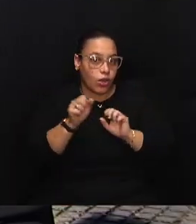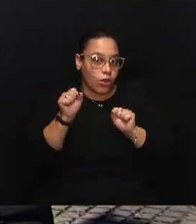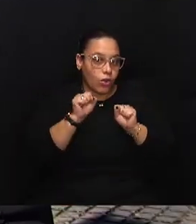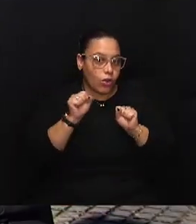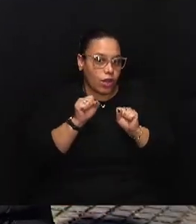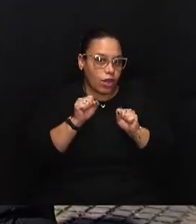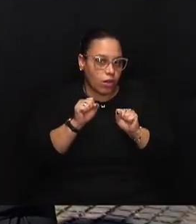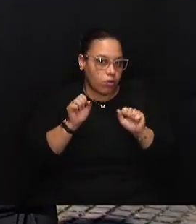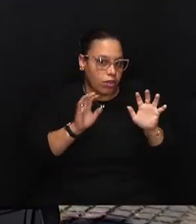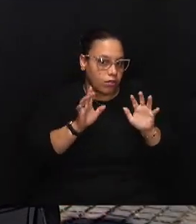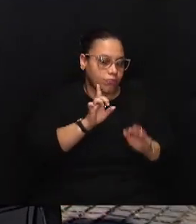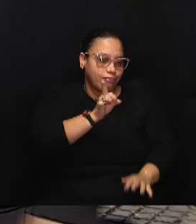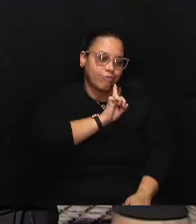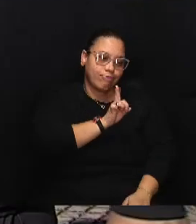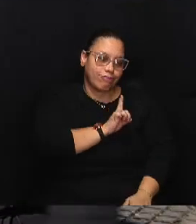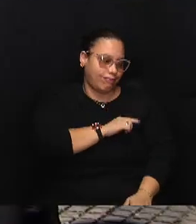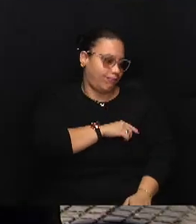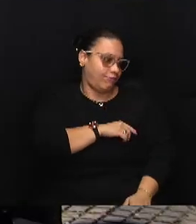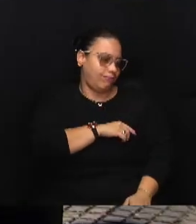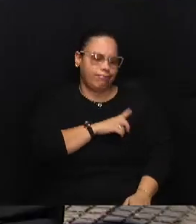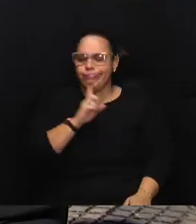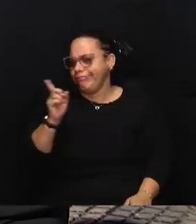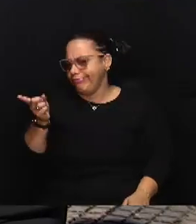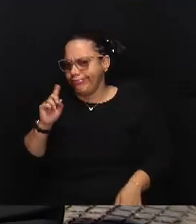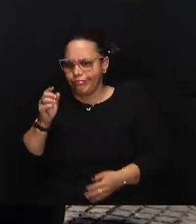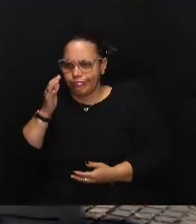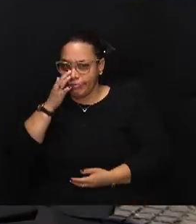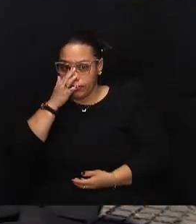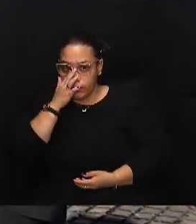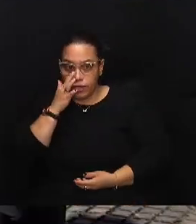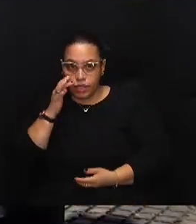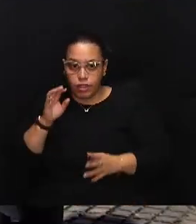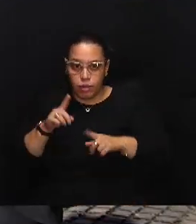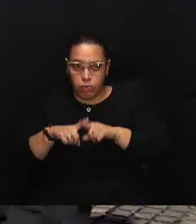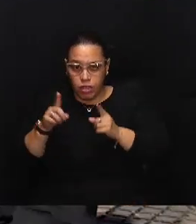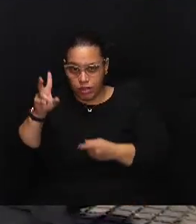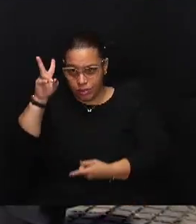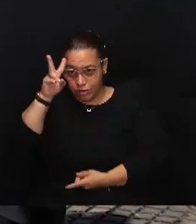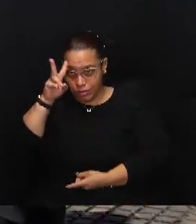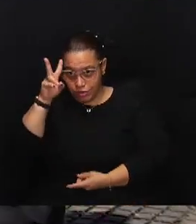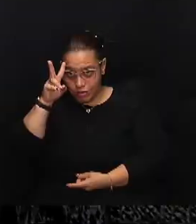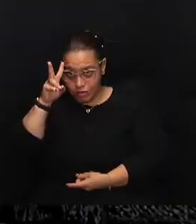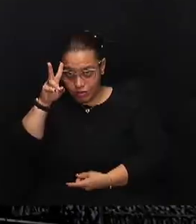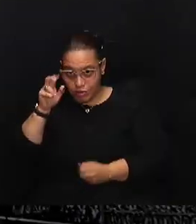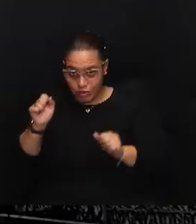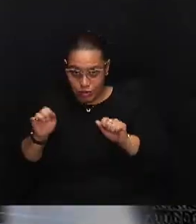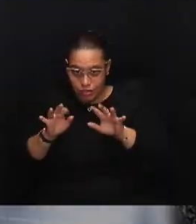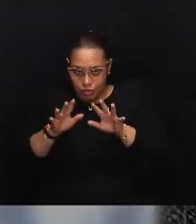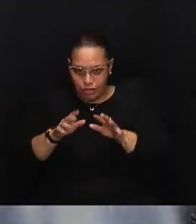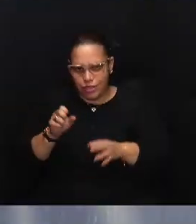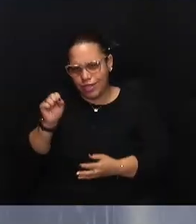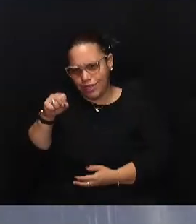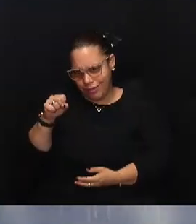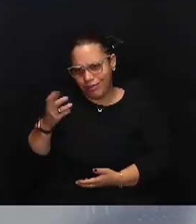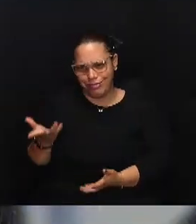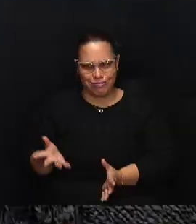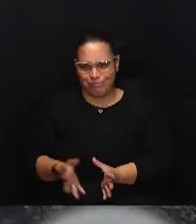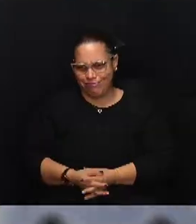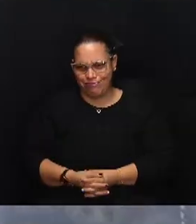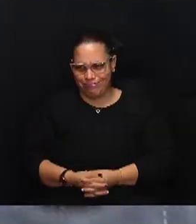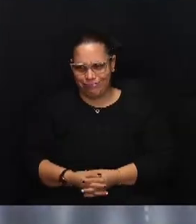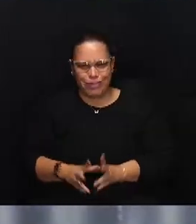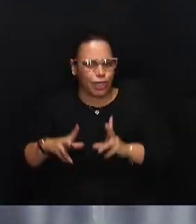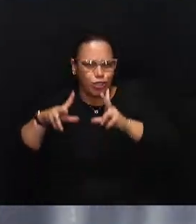pela assombração e no fim não é nada disso. Nada disso. Mas tem historinha também de assombração? De assombração? Deve claro ter, que tem. Né? Lógico que tem. Mas